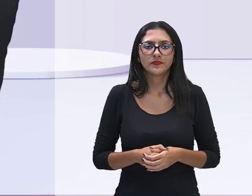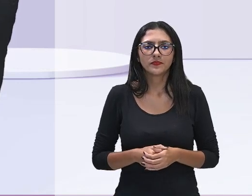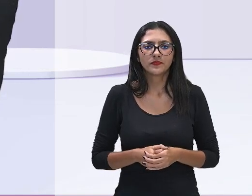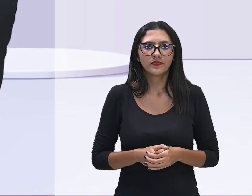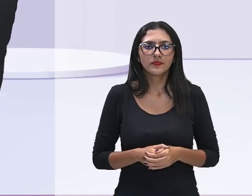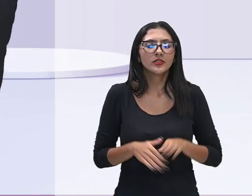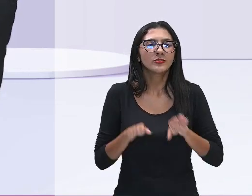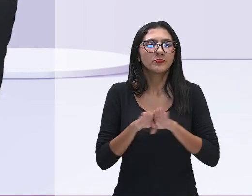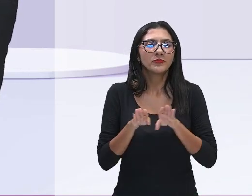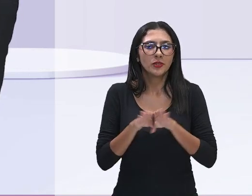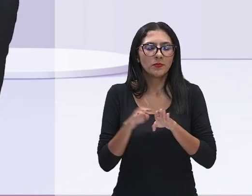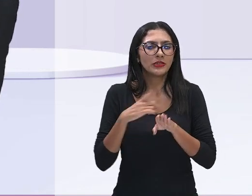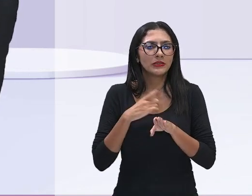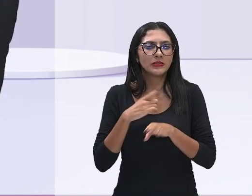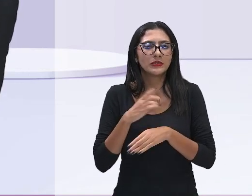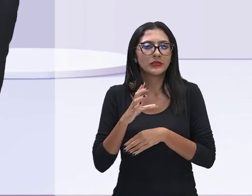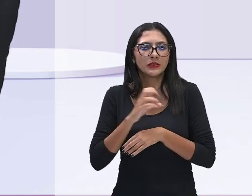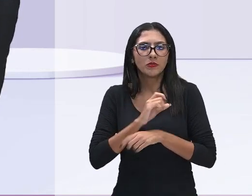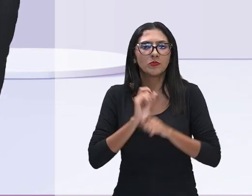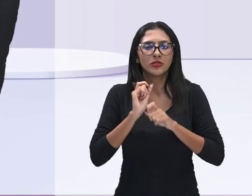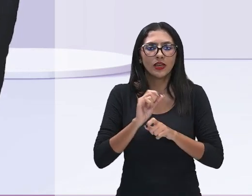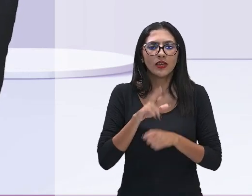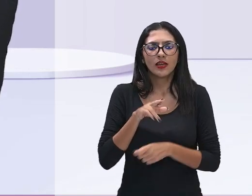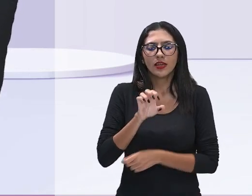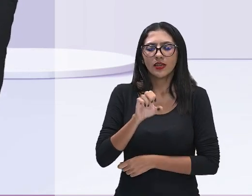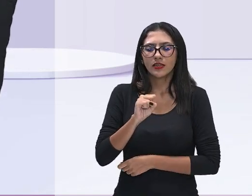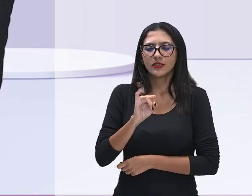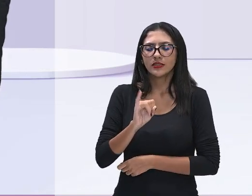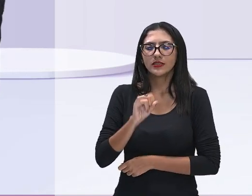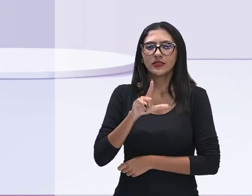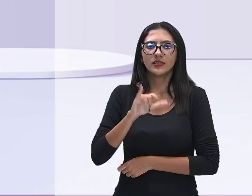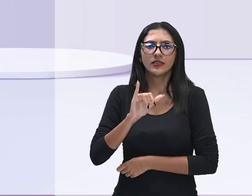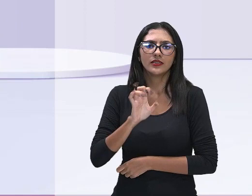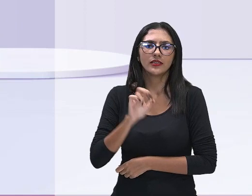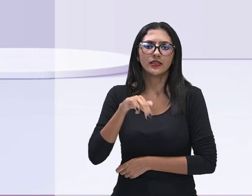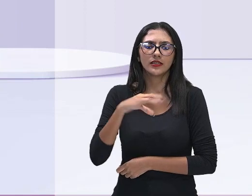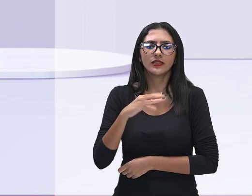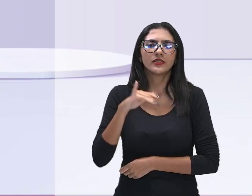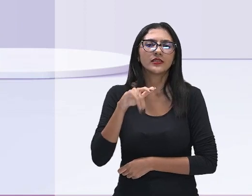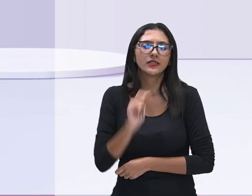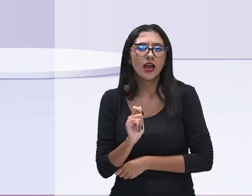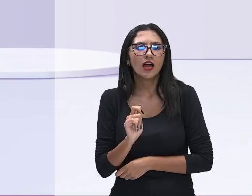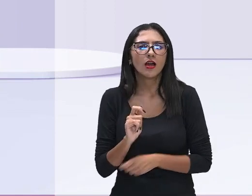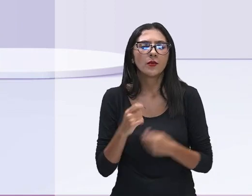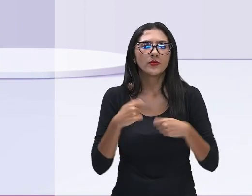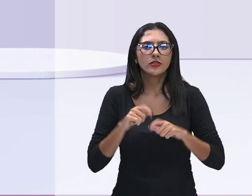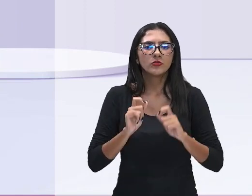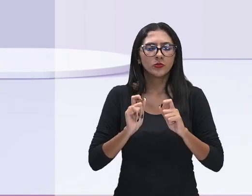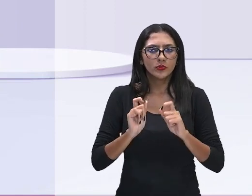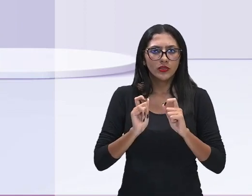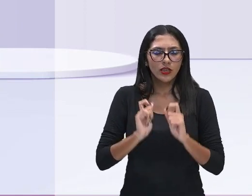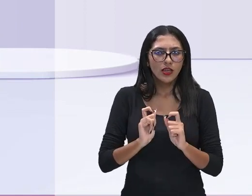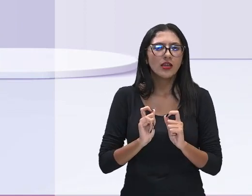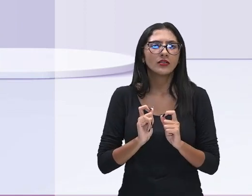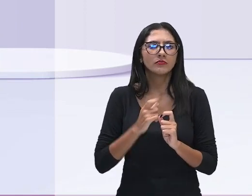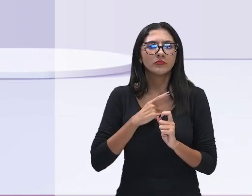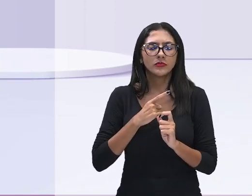professora adora muito essa palavra, resiliência, tá? A gente deve cultivar a resiliência